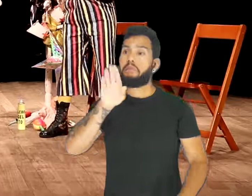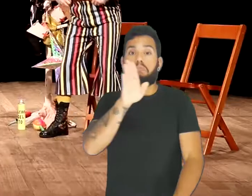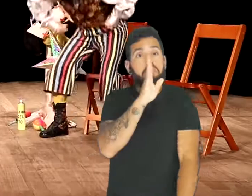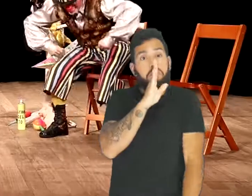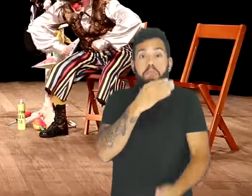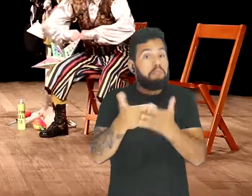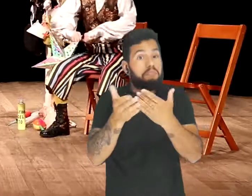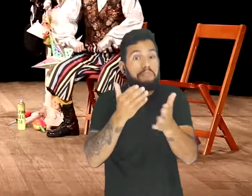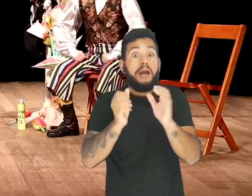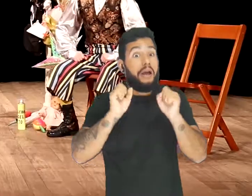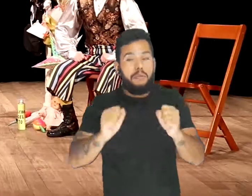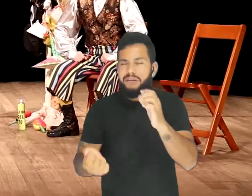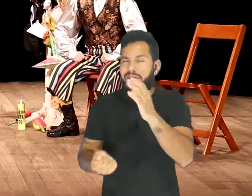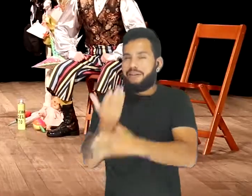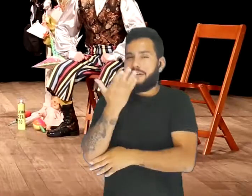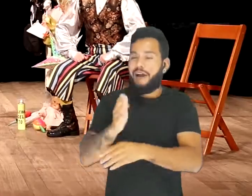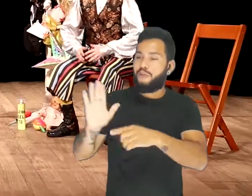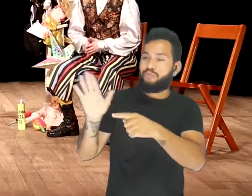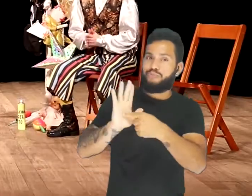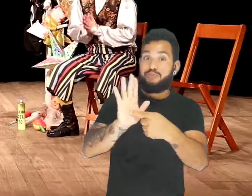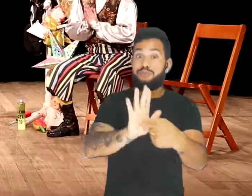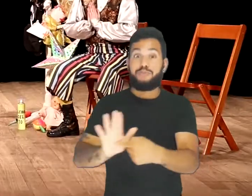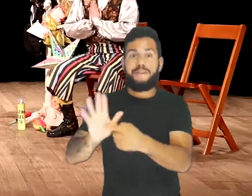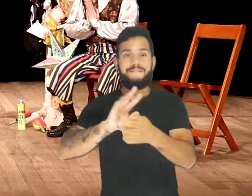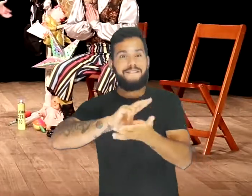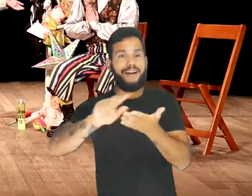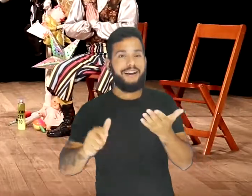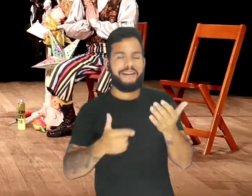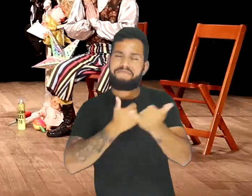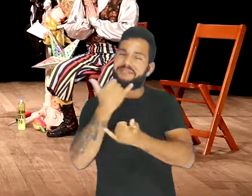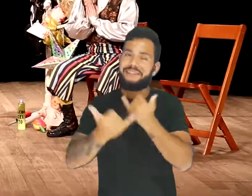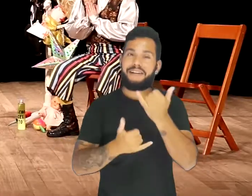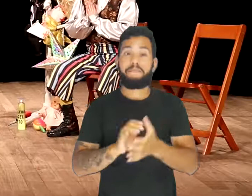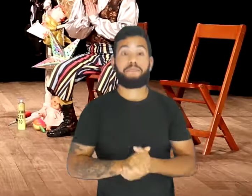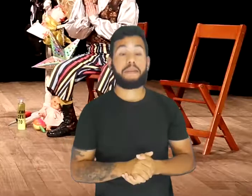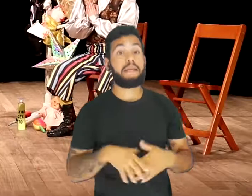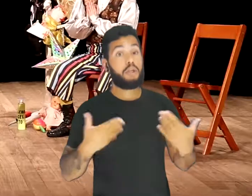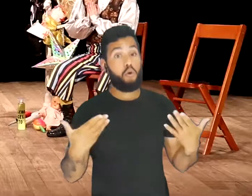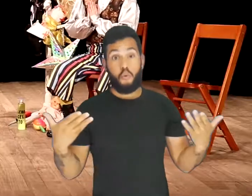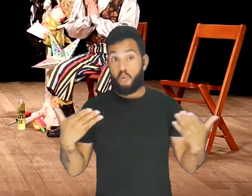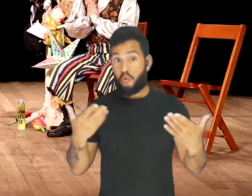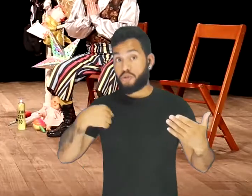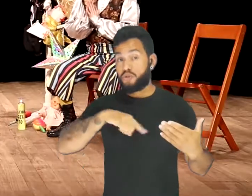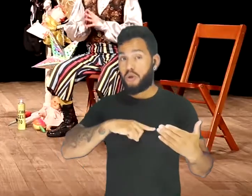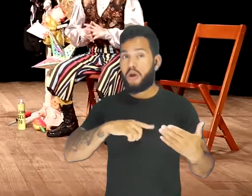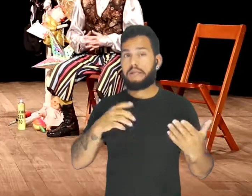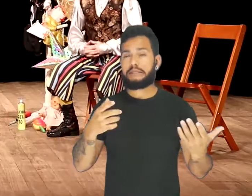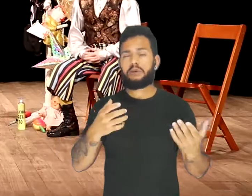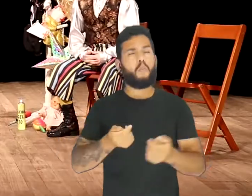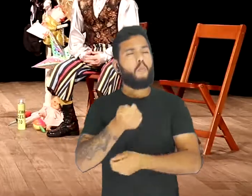Não é? Situações, aí pode fazer com fala, sem falar também. Isso. E podem criar várias cenas e